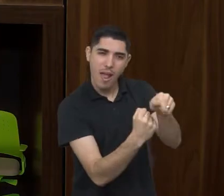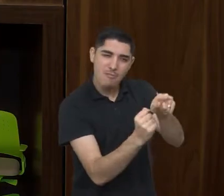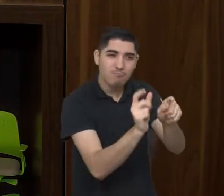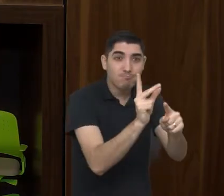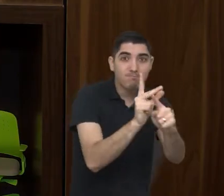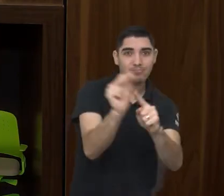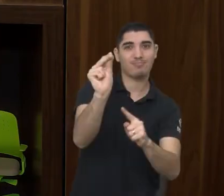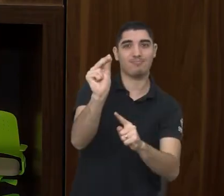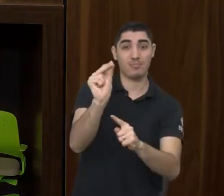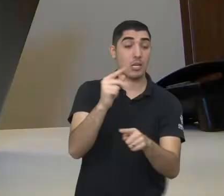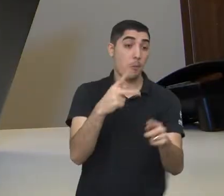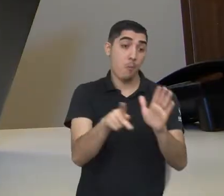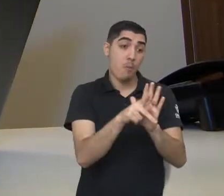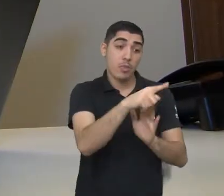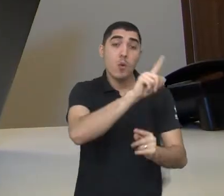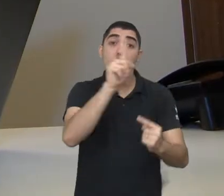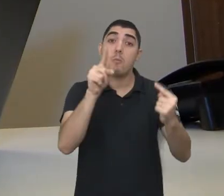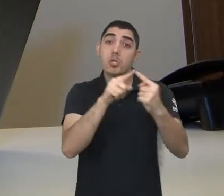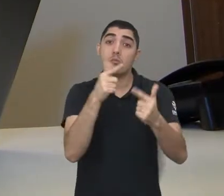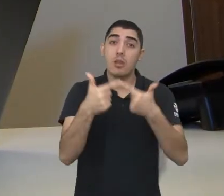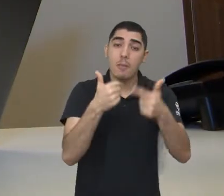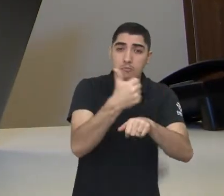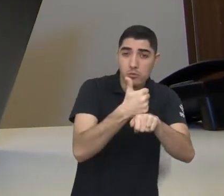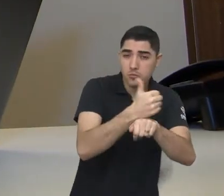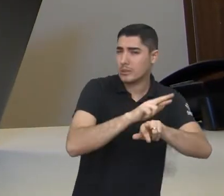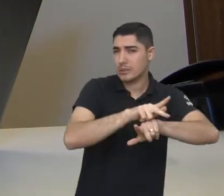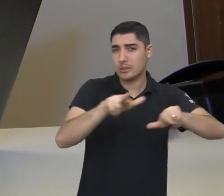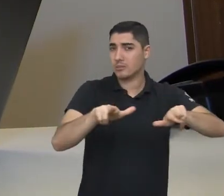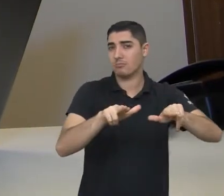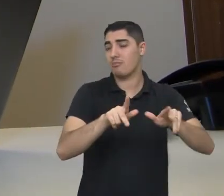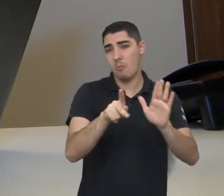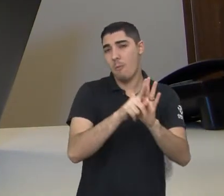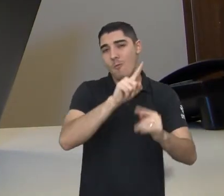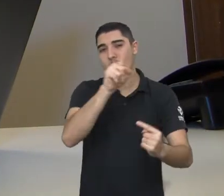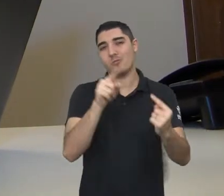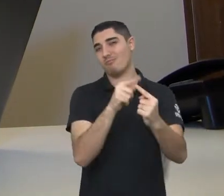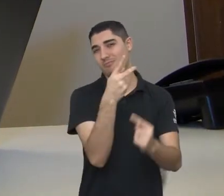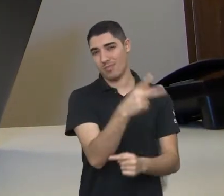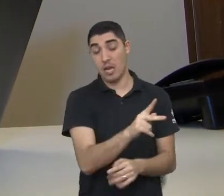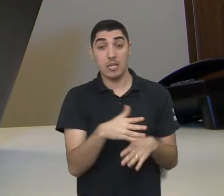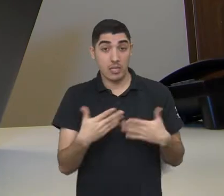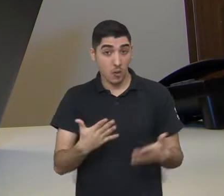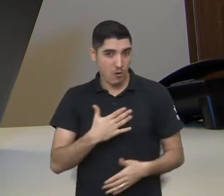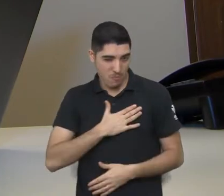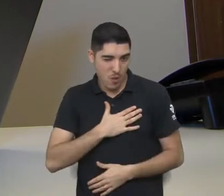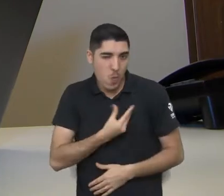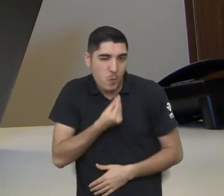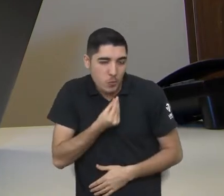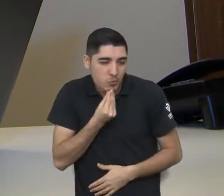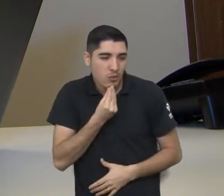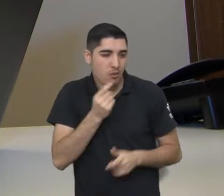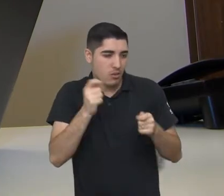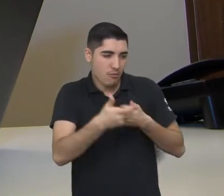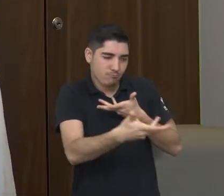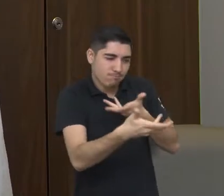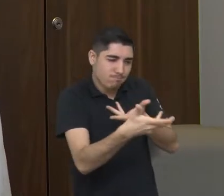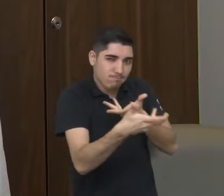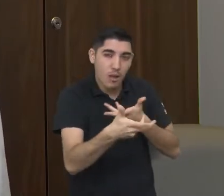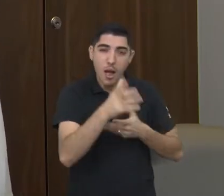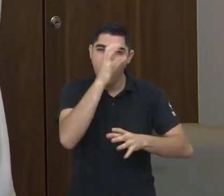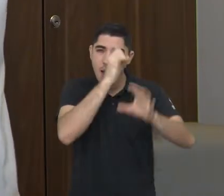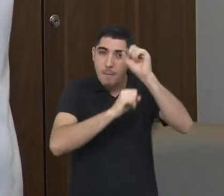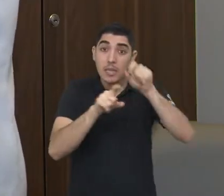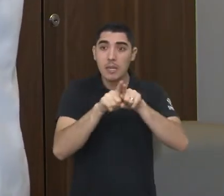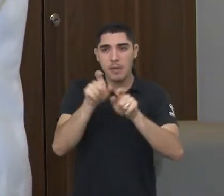suas expectativas de carreira e chegar em resultados diferentes. Essa oportunidade de aprender com as pessoas,